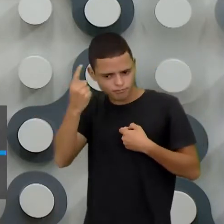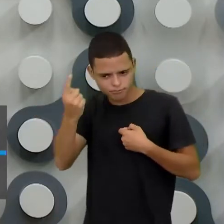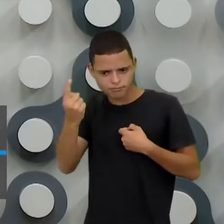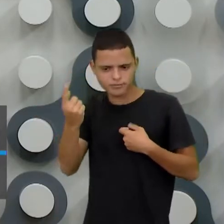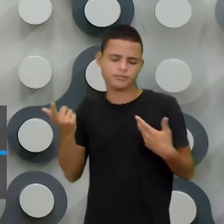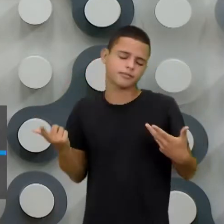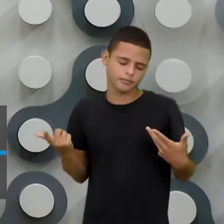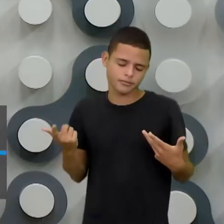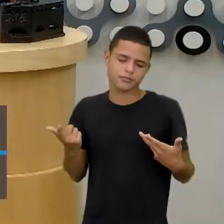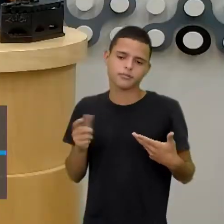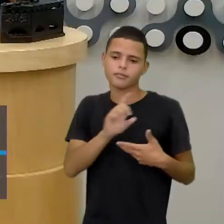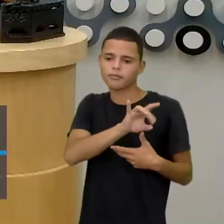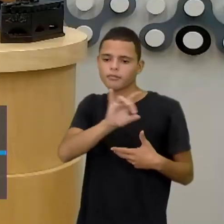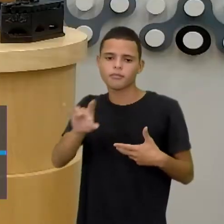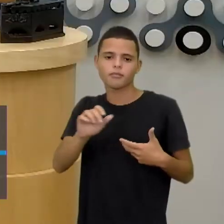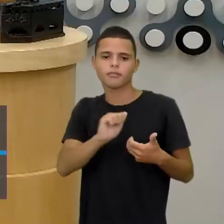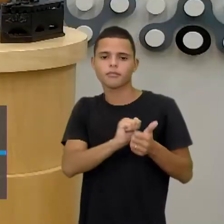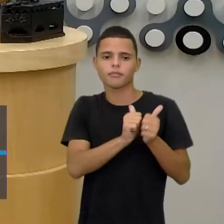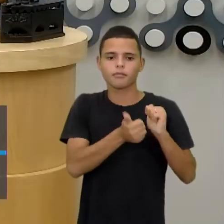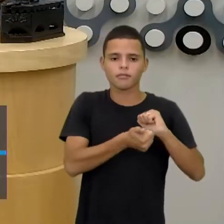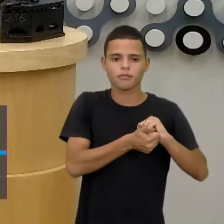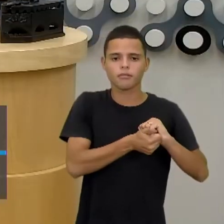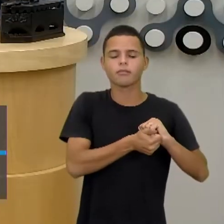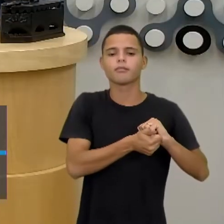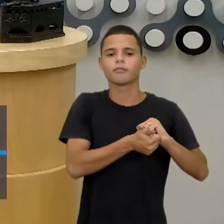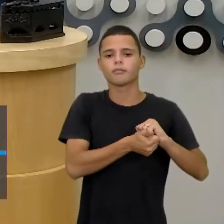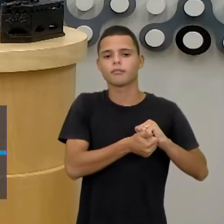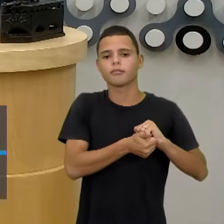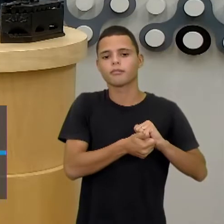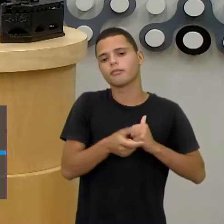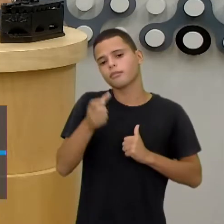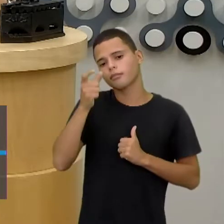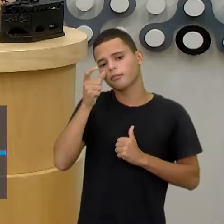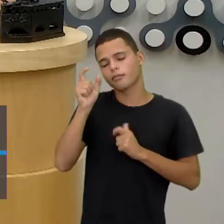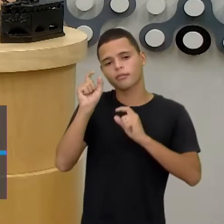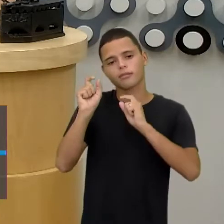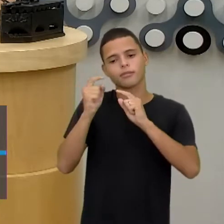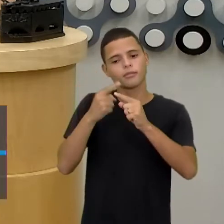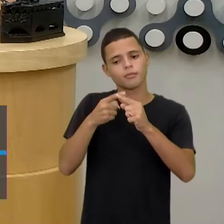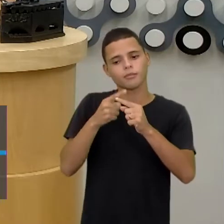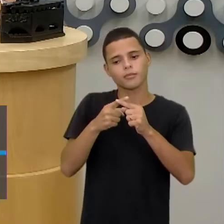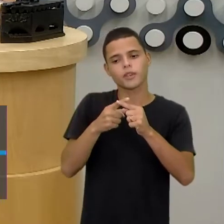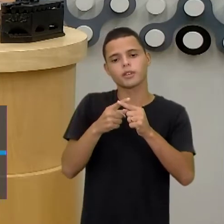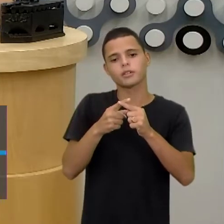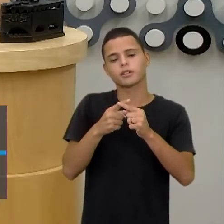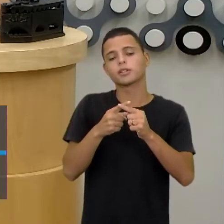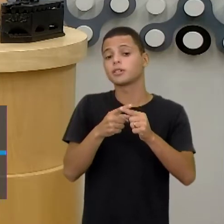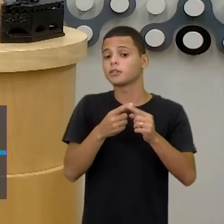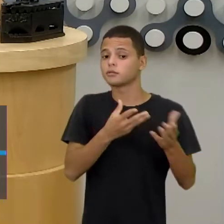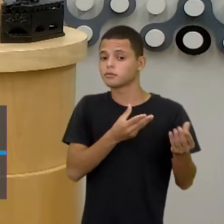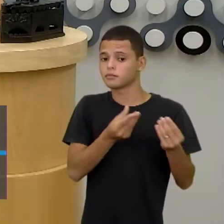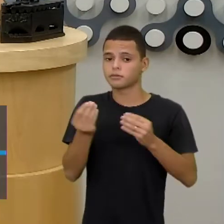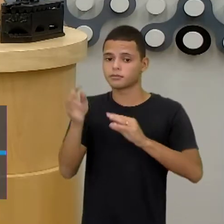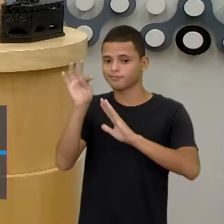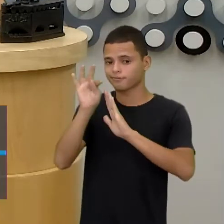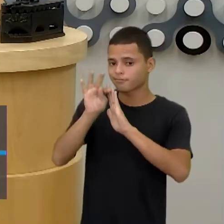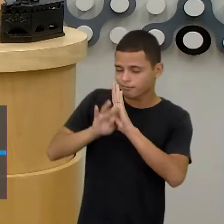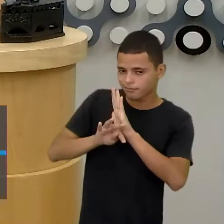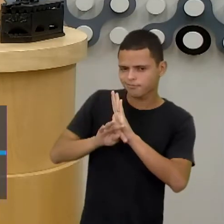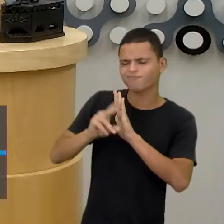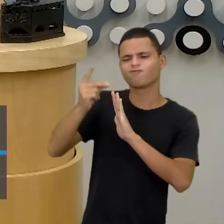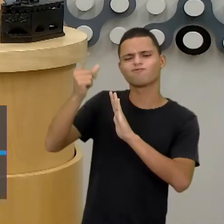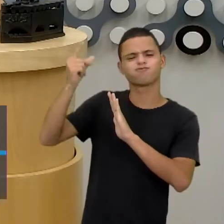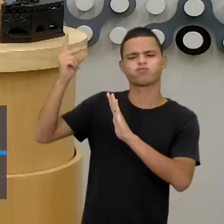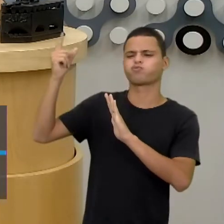iria adaptando. É até interessante, né, que agora você falou isso, eu lembrei que, assim, a maior parte desses textos, eles são da Idade Média, né? Sim.